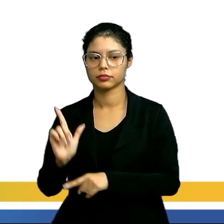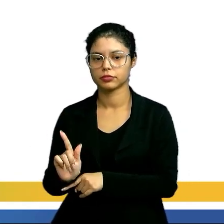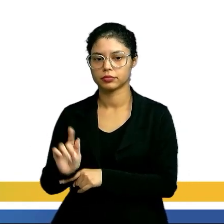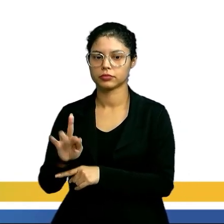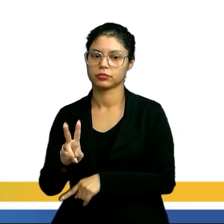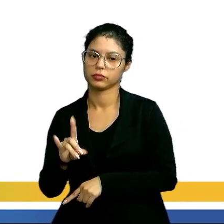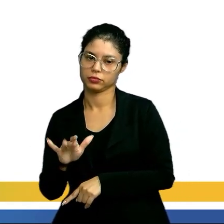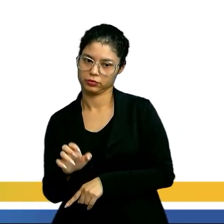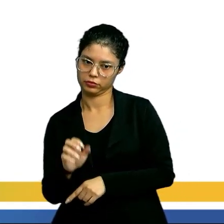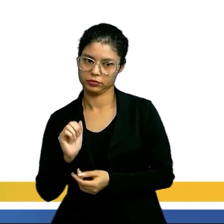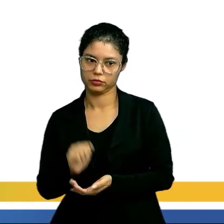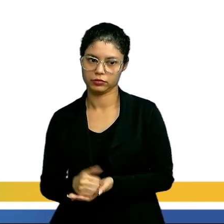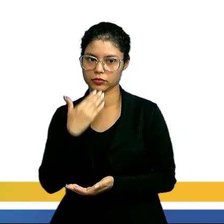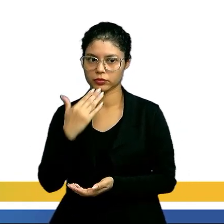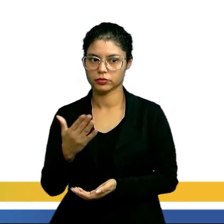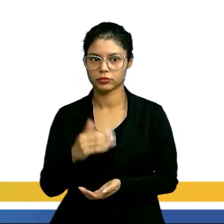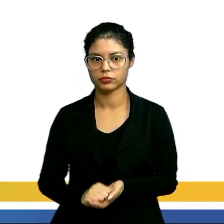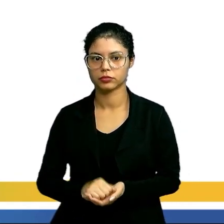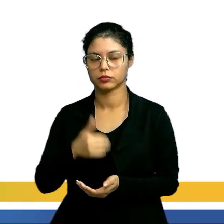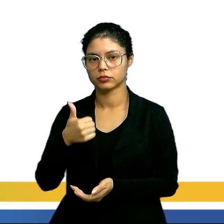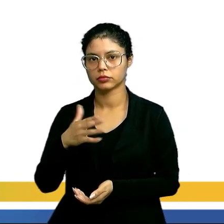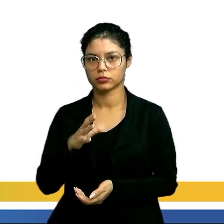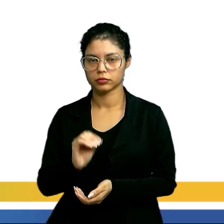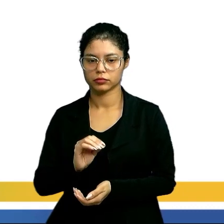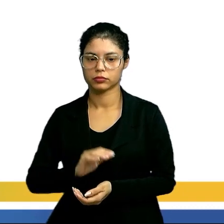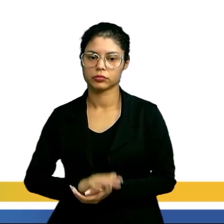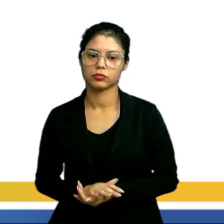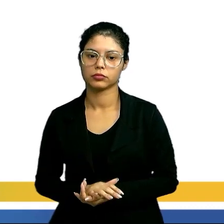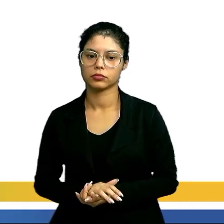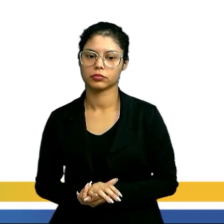calculada como sendo uma constante elástica da mola,